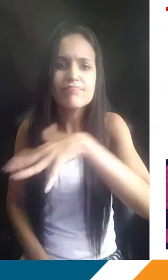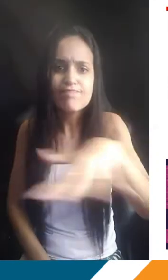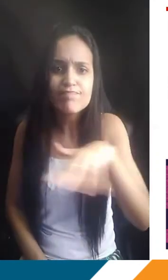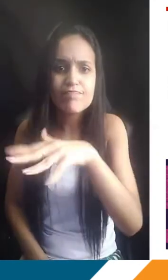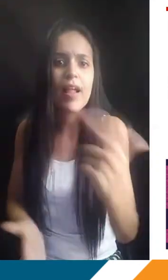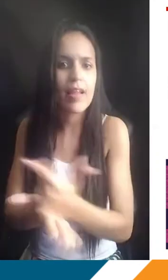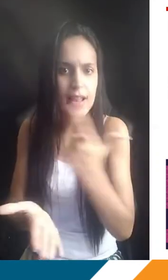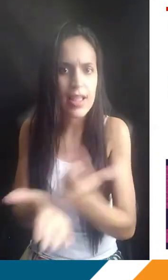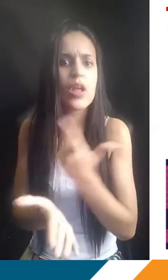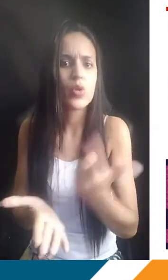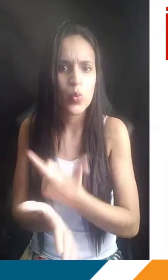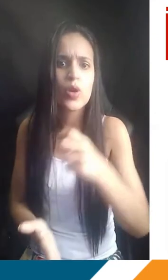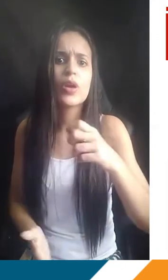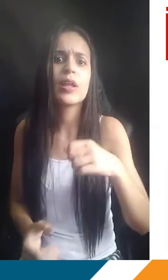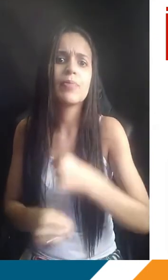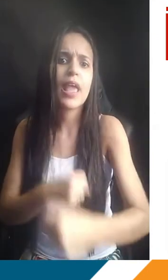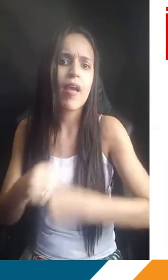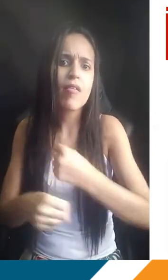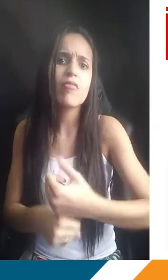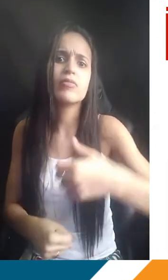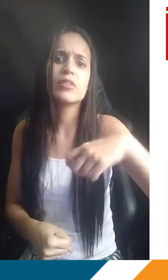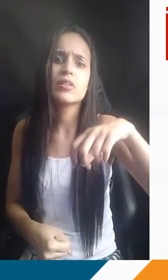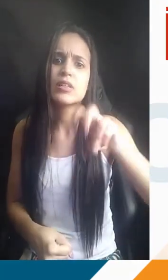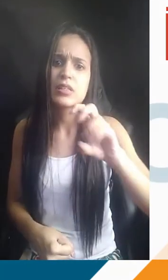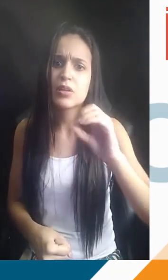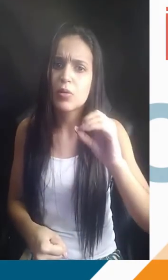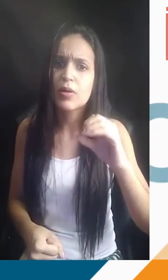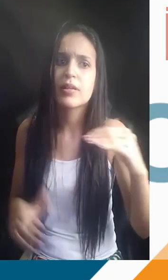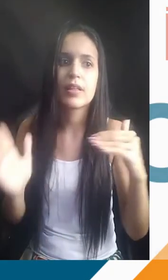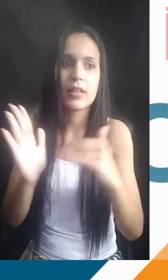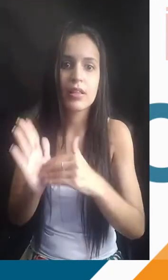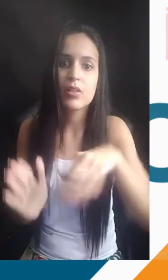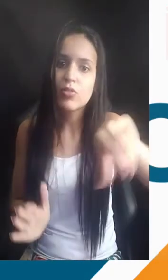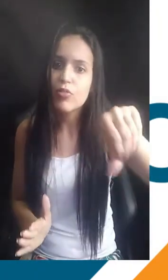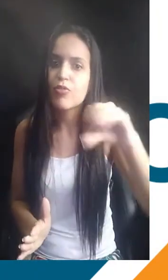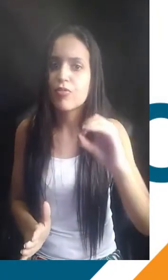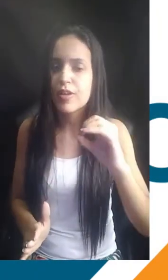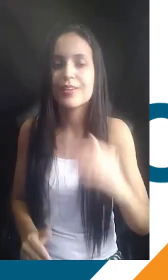século XX. Obrigado e até a próxima.